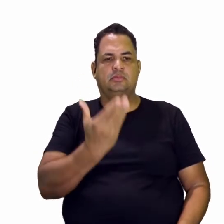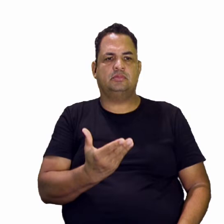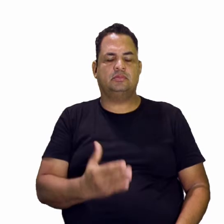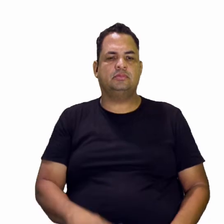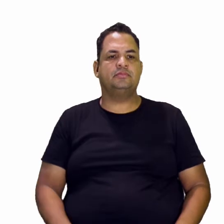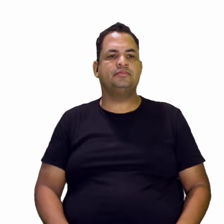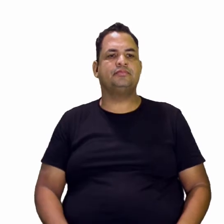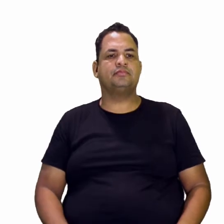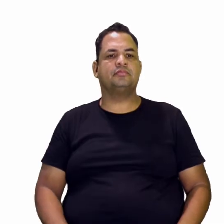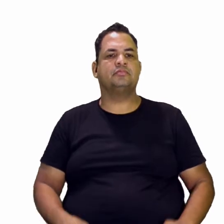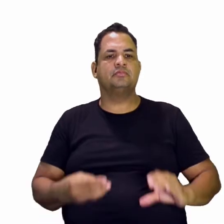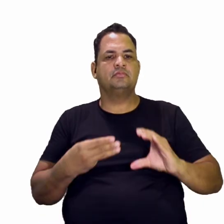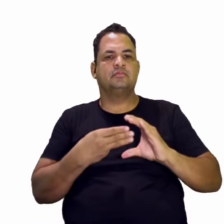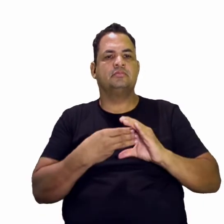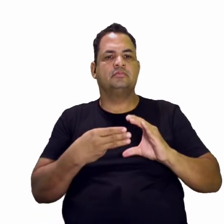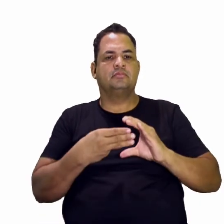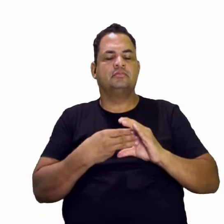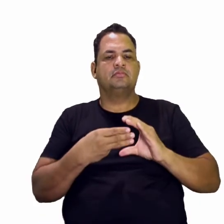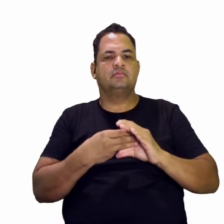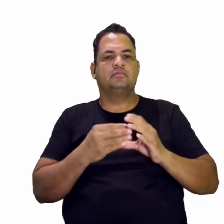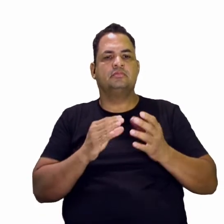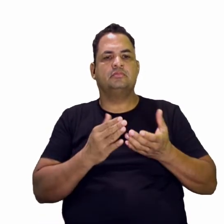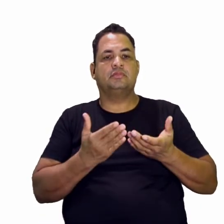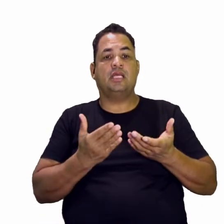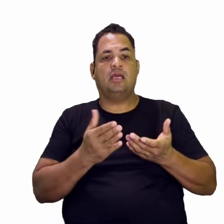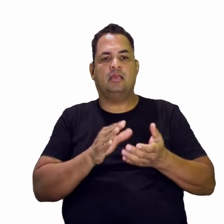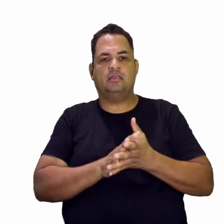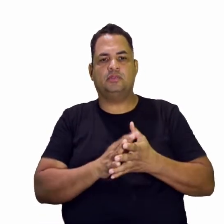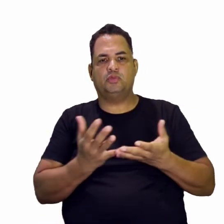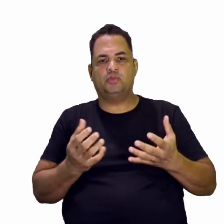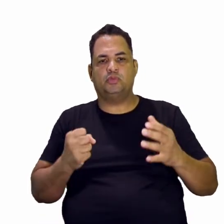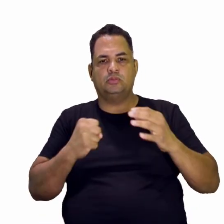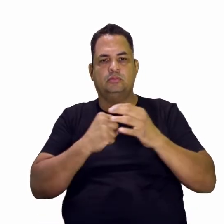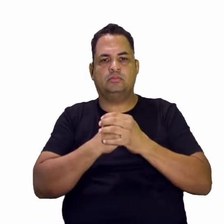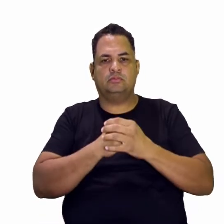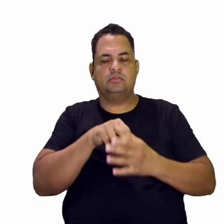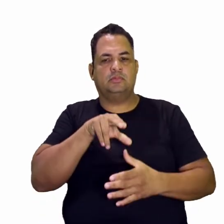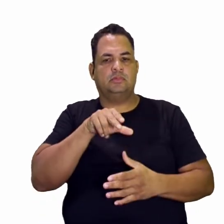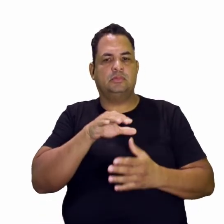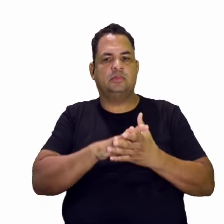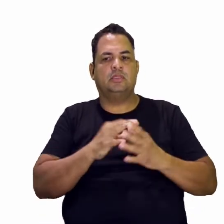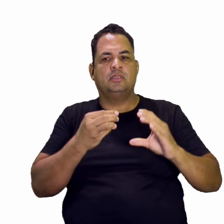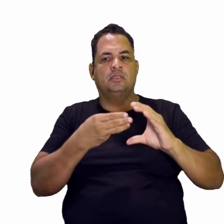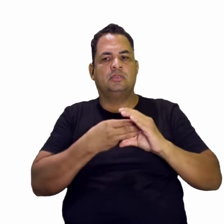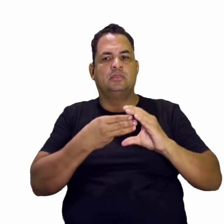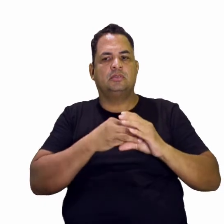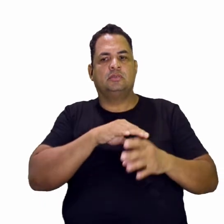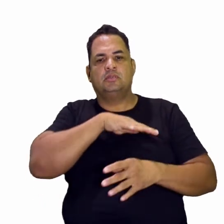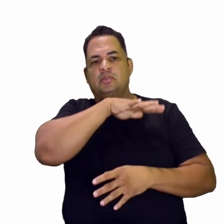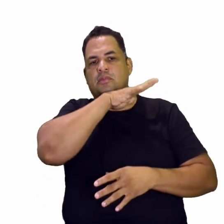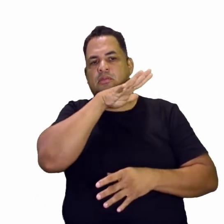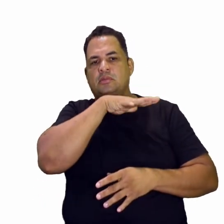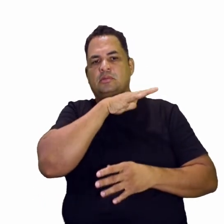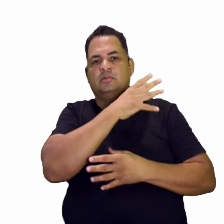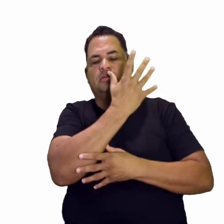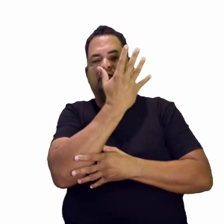olhada, então. A célula de um protista é semelhante às células de animais e plantas, mas há